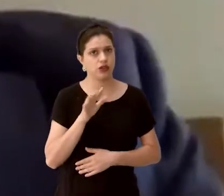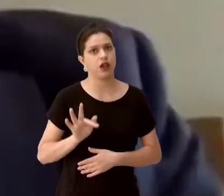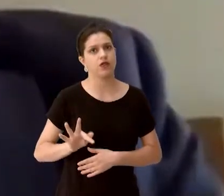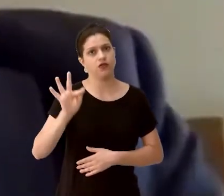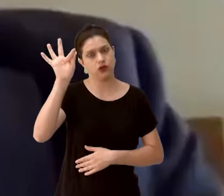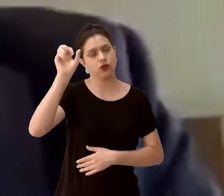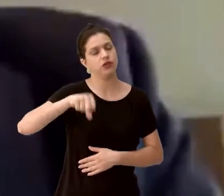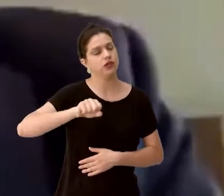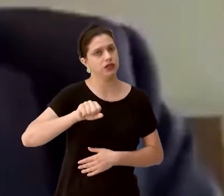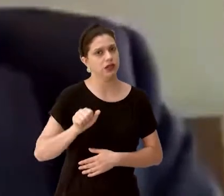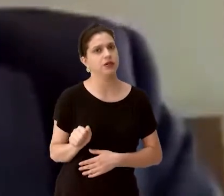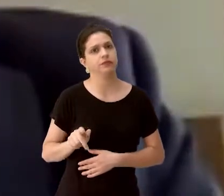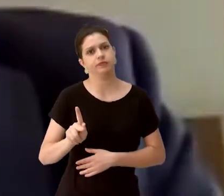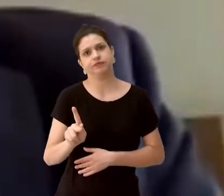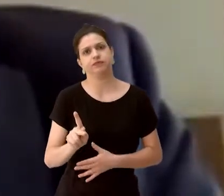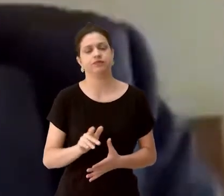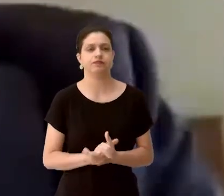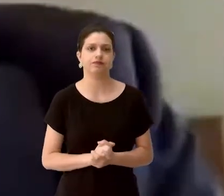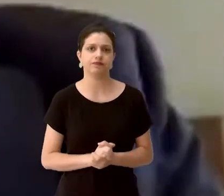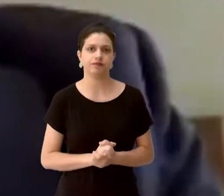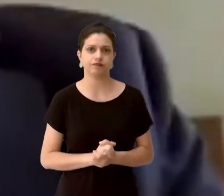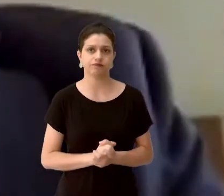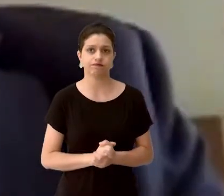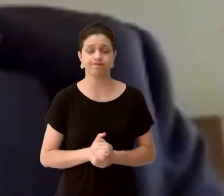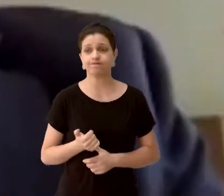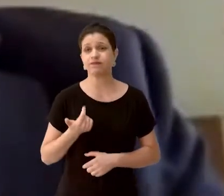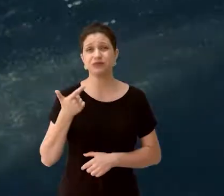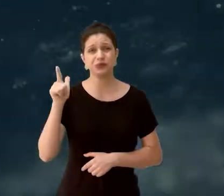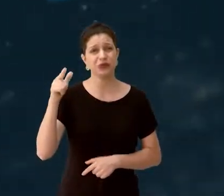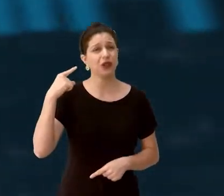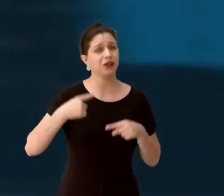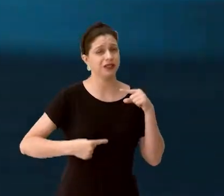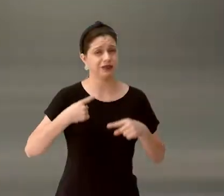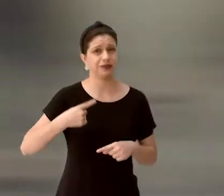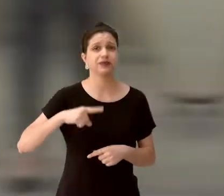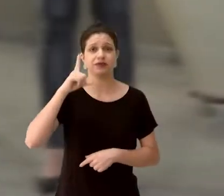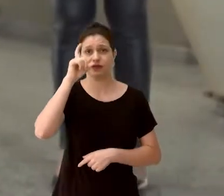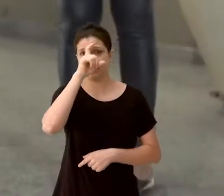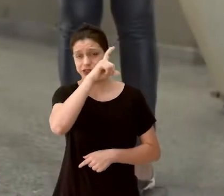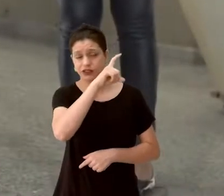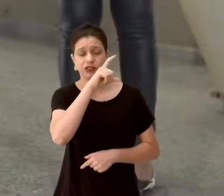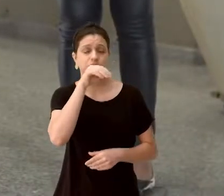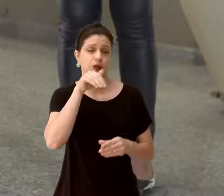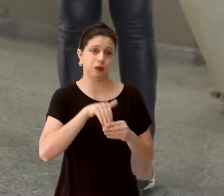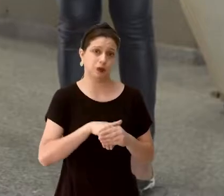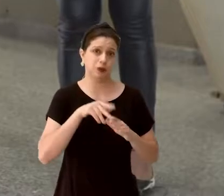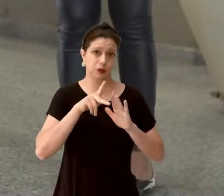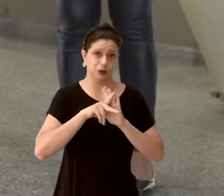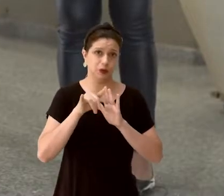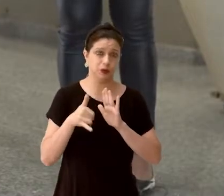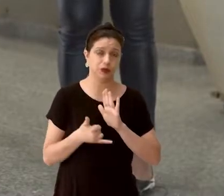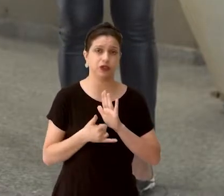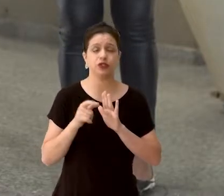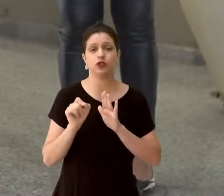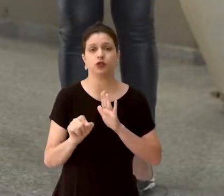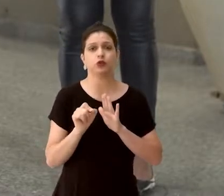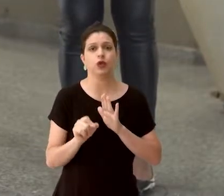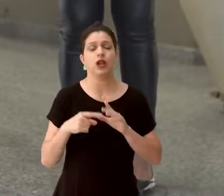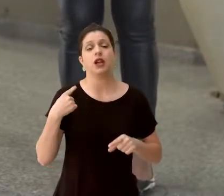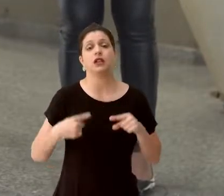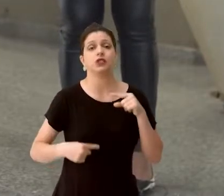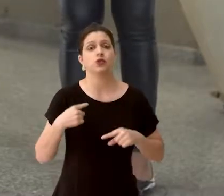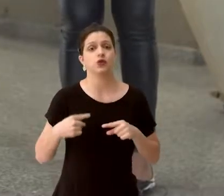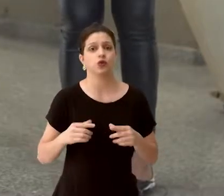que hoje estão na ativa, possam no futuro ter sua aposentadoria. Outro debate forte na votação de